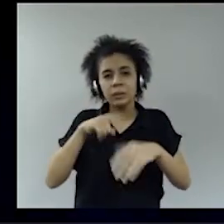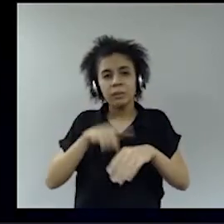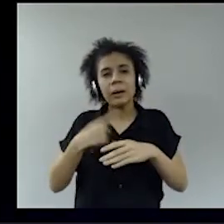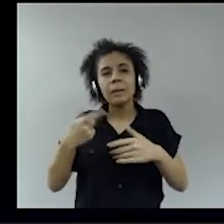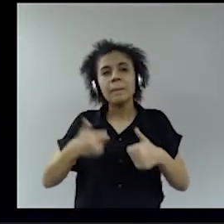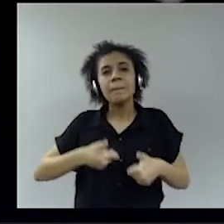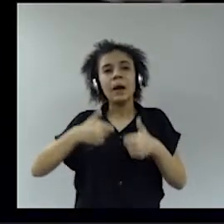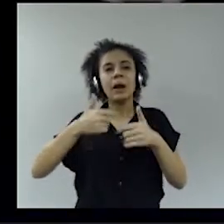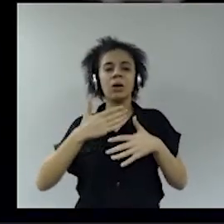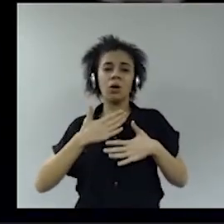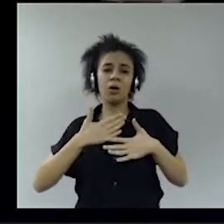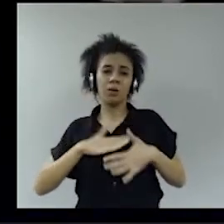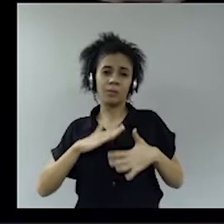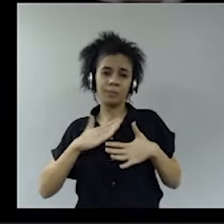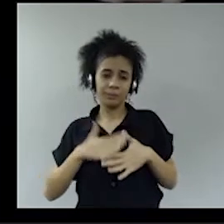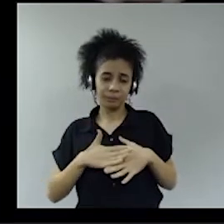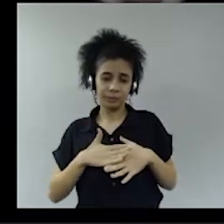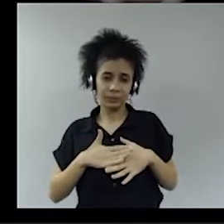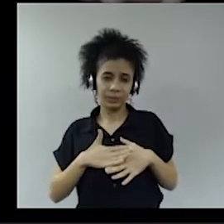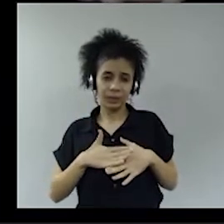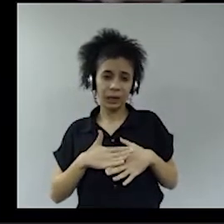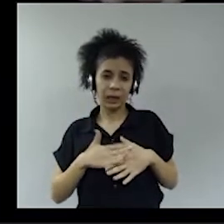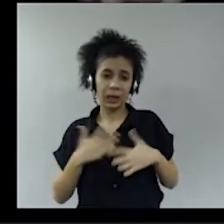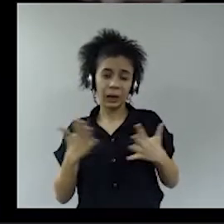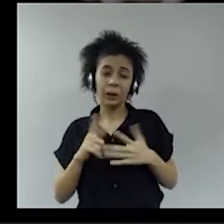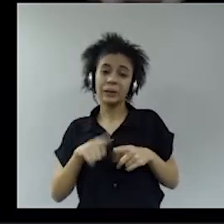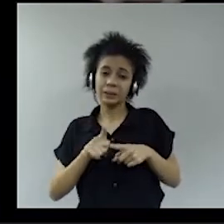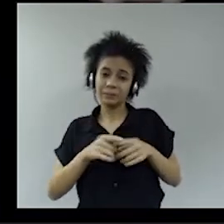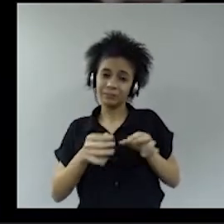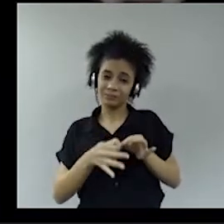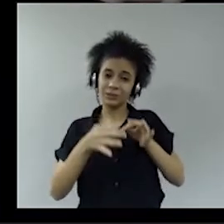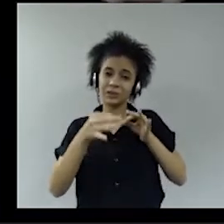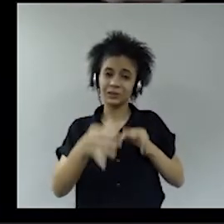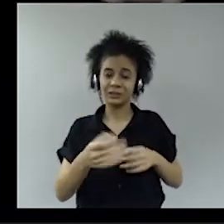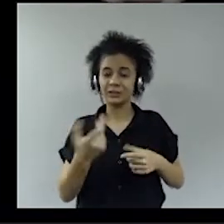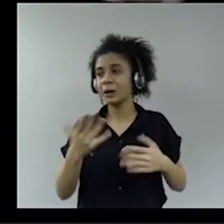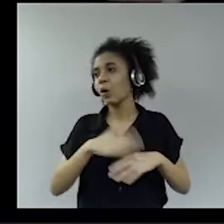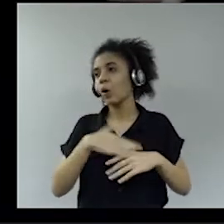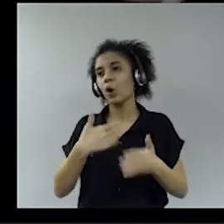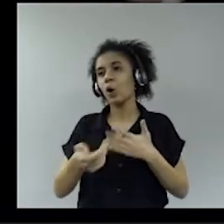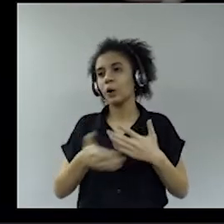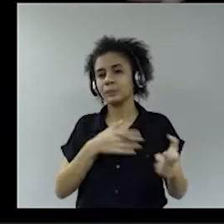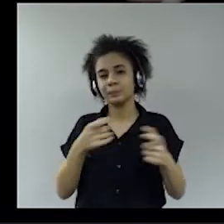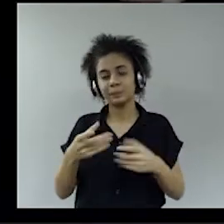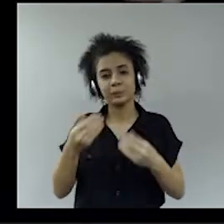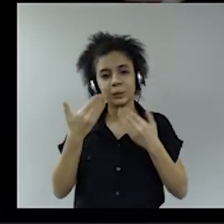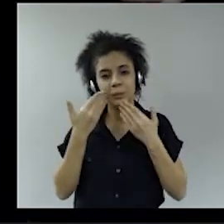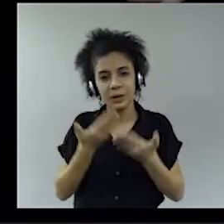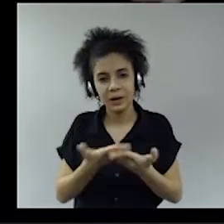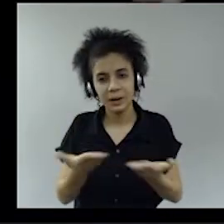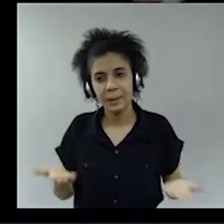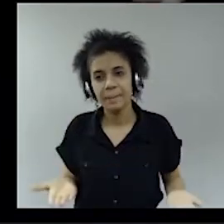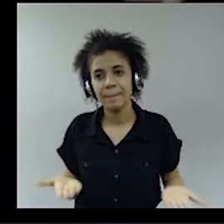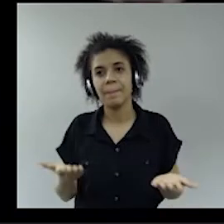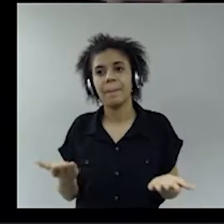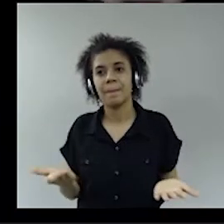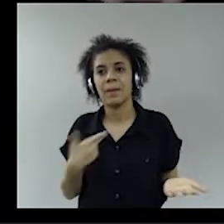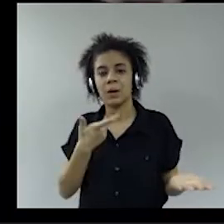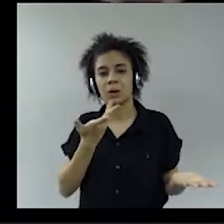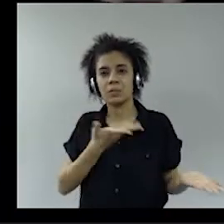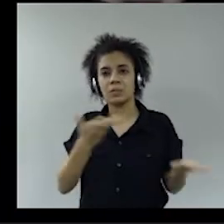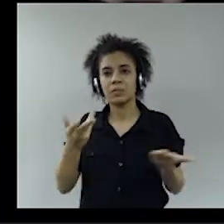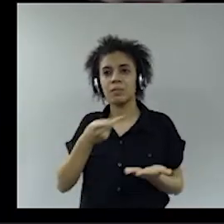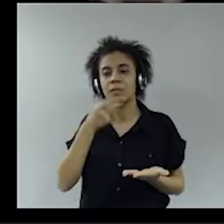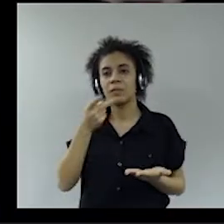serena e mais equidistante, que é o que se recomenda, né, em qualquer ciência. Muito obrigado a todos. Eu passo a palavra